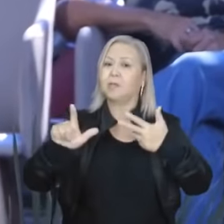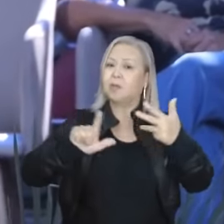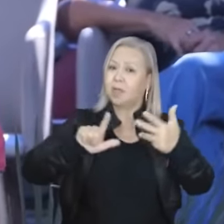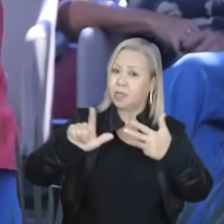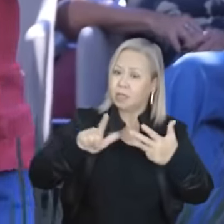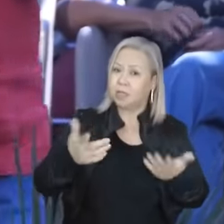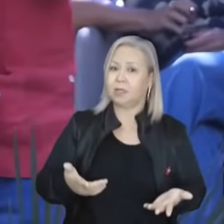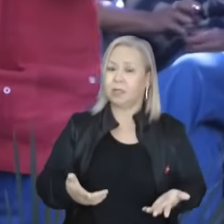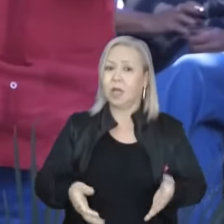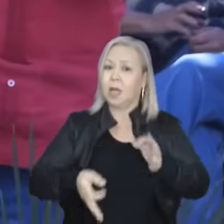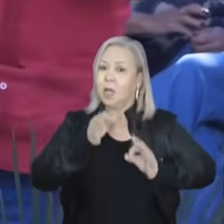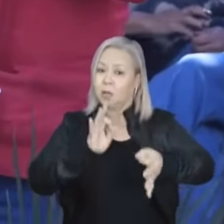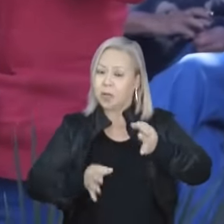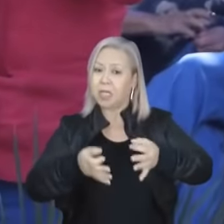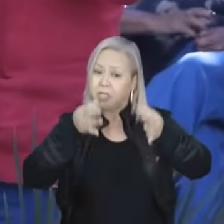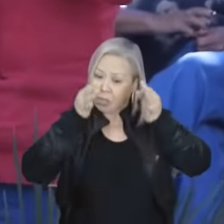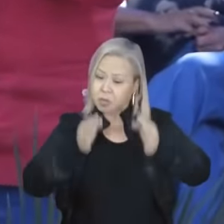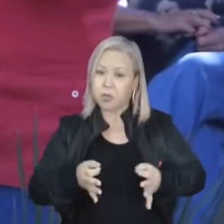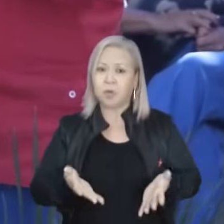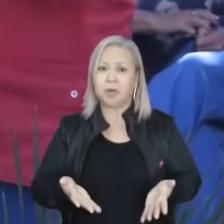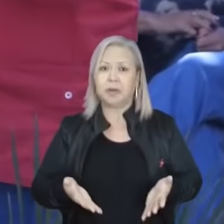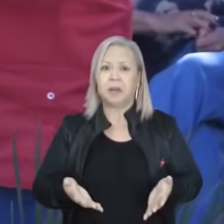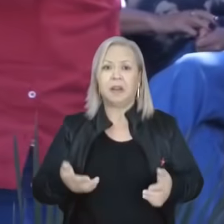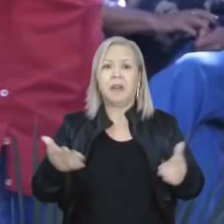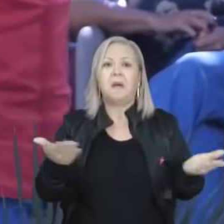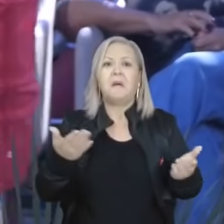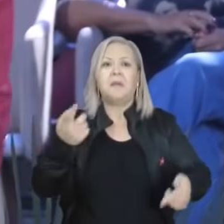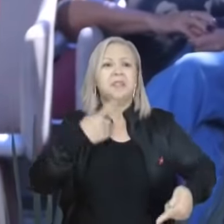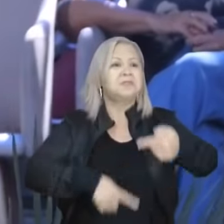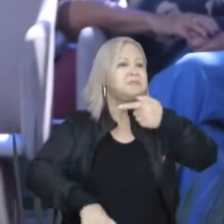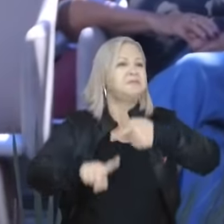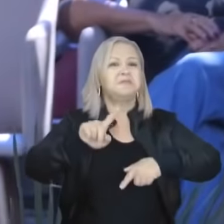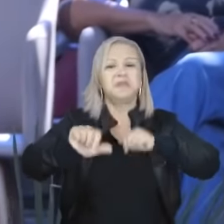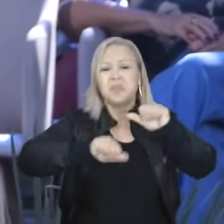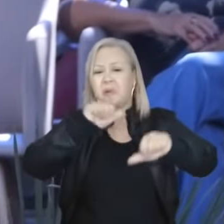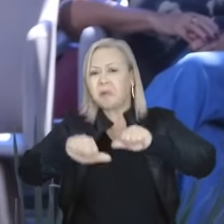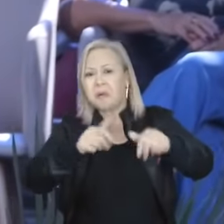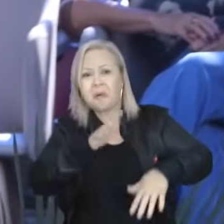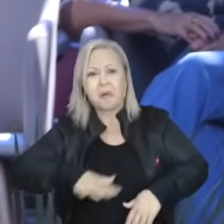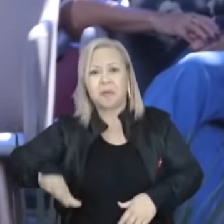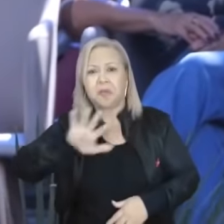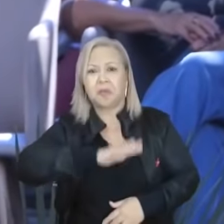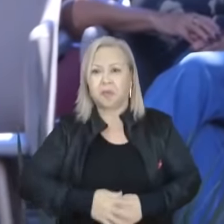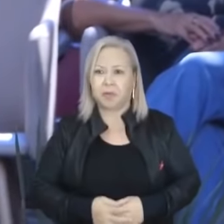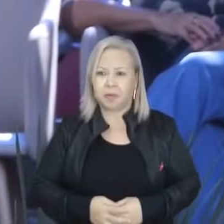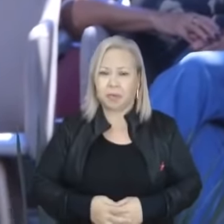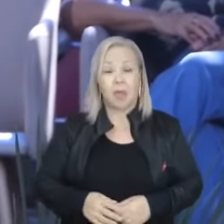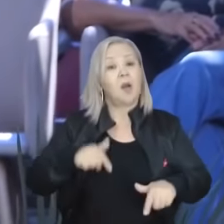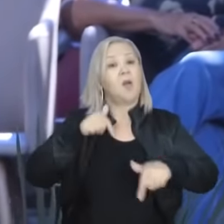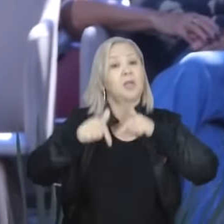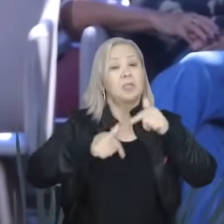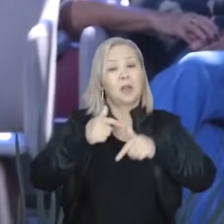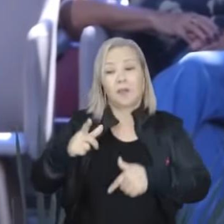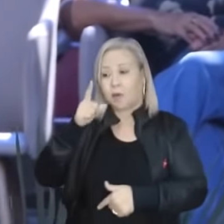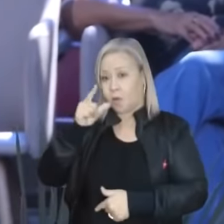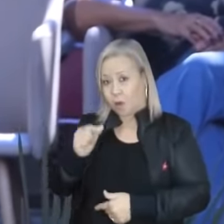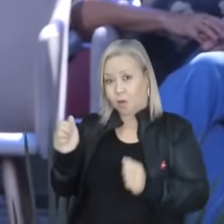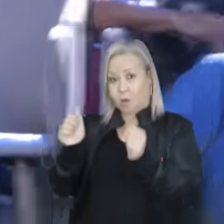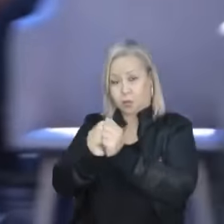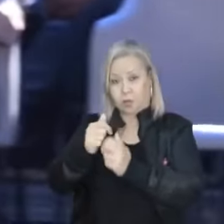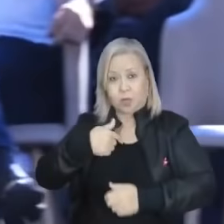julga. Hoje está tudo invertido. Está tudo invertido. Então, uma das tarefas que o Alckmin e eu vamos ter nesse país